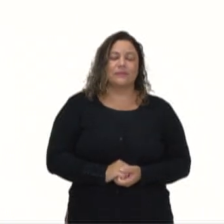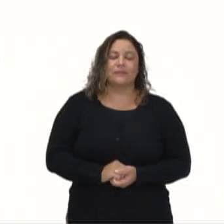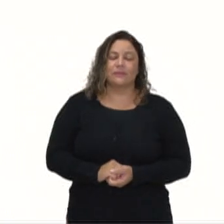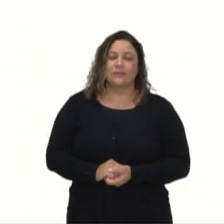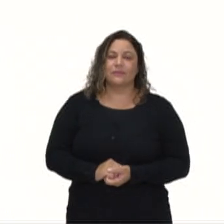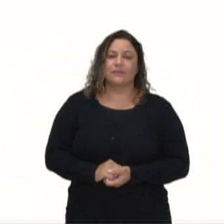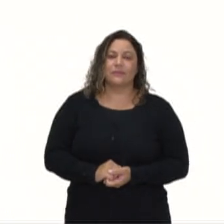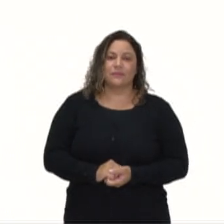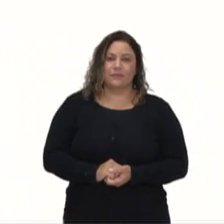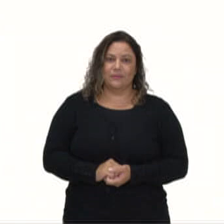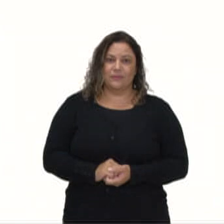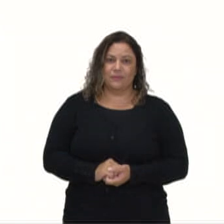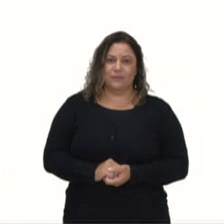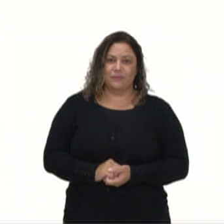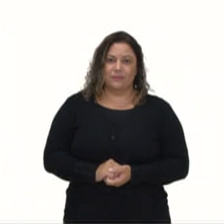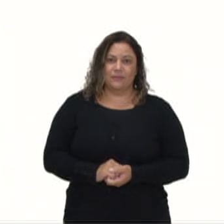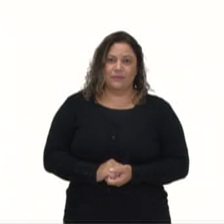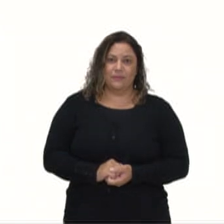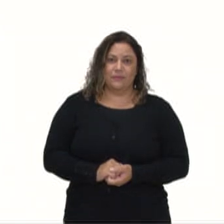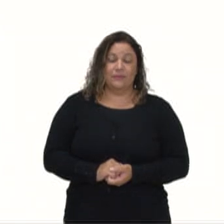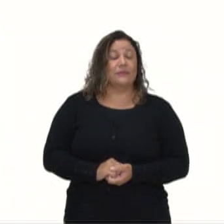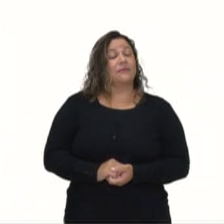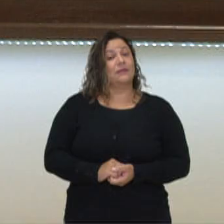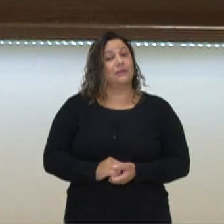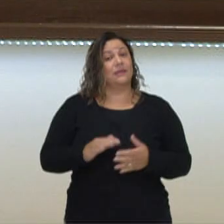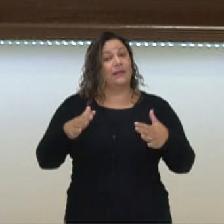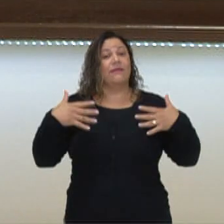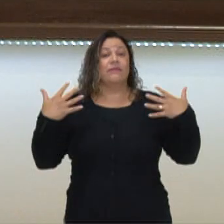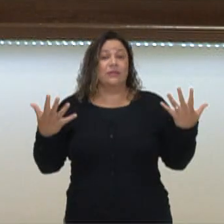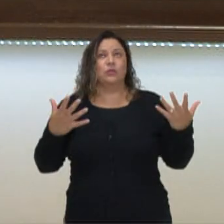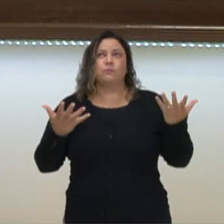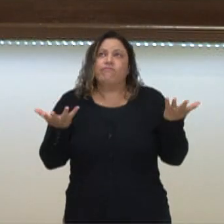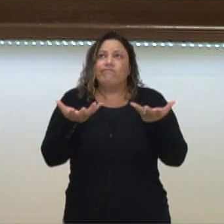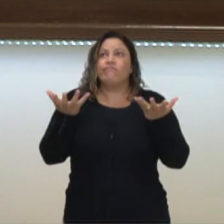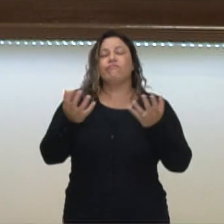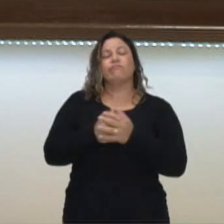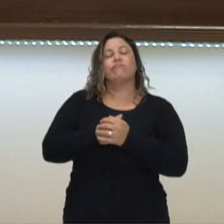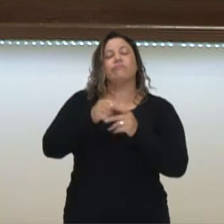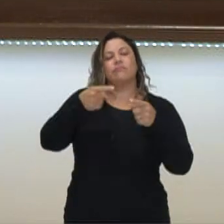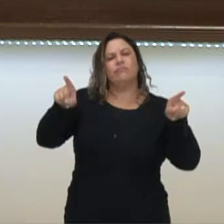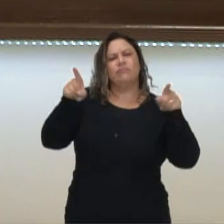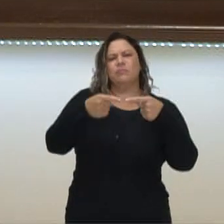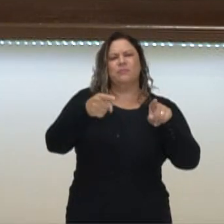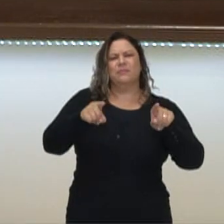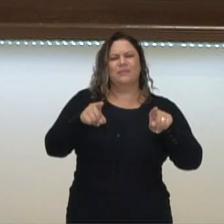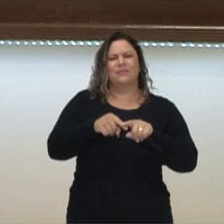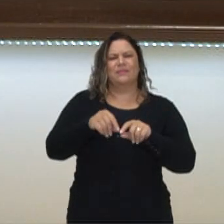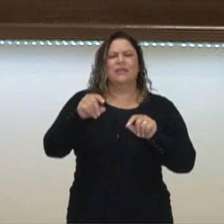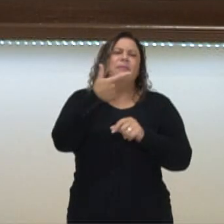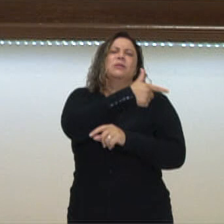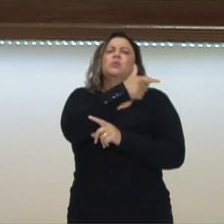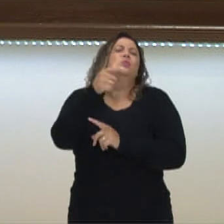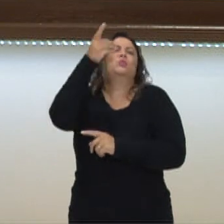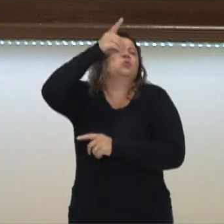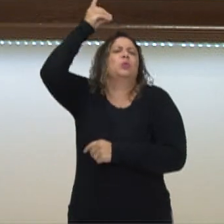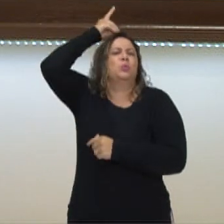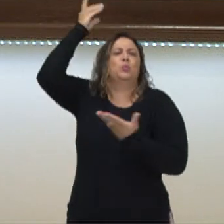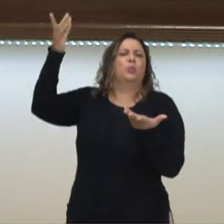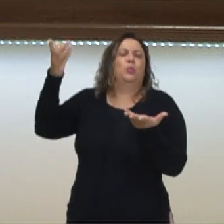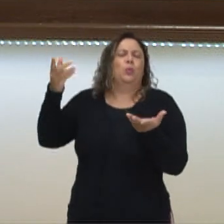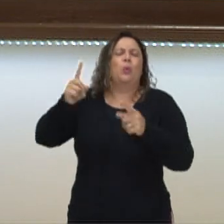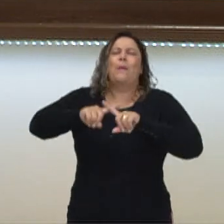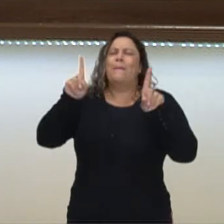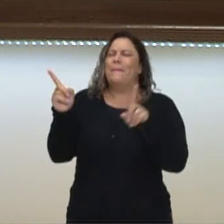then you have a better chance. Veja só, eu queria ser músico, mas eu não tinha talento para isso. Mas eu descobri que eu